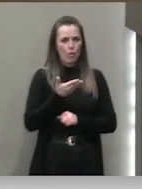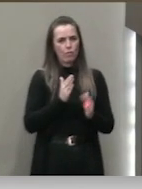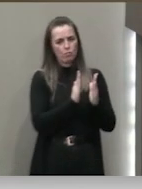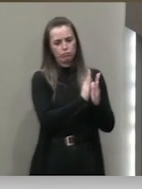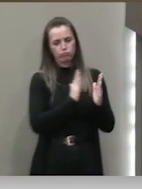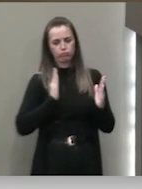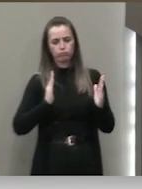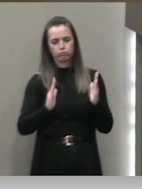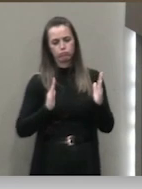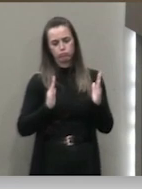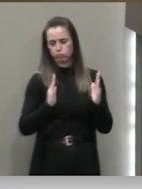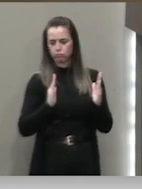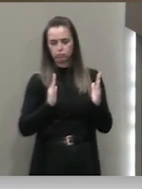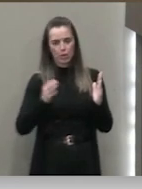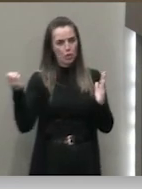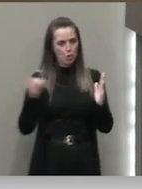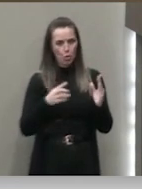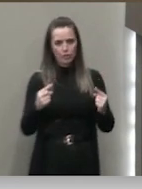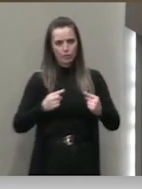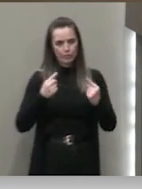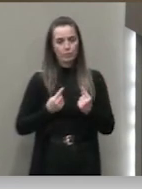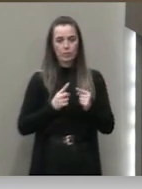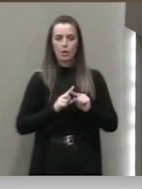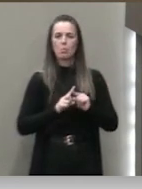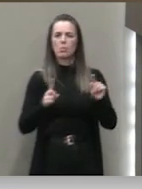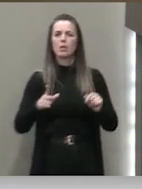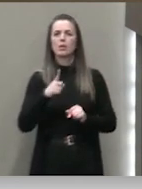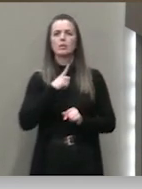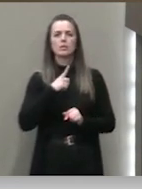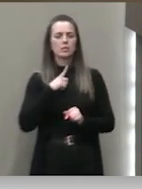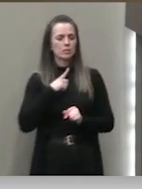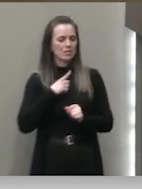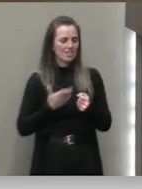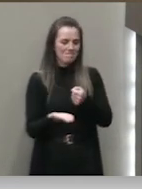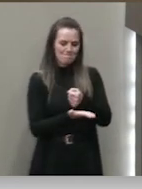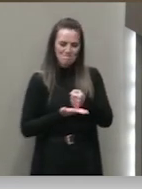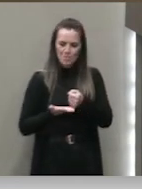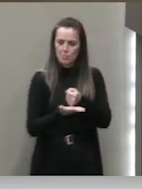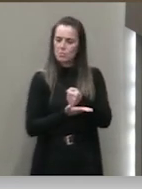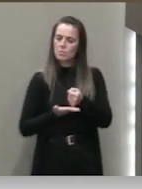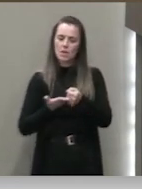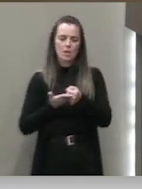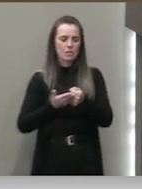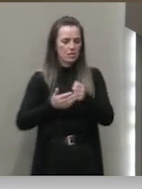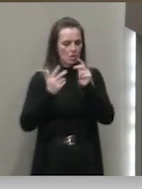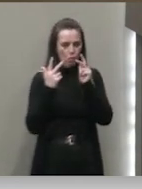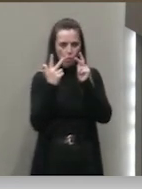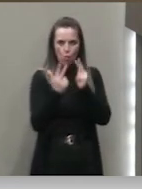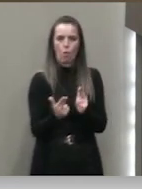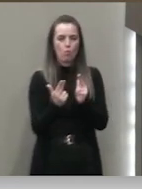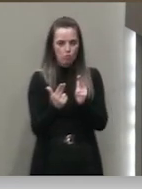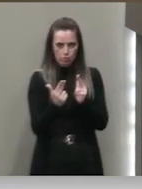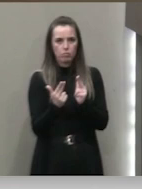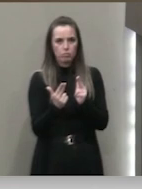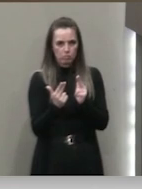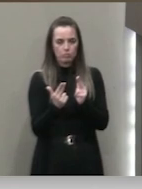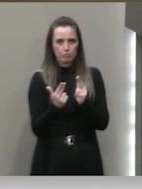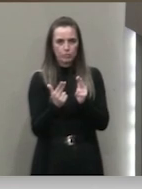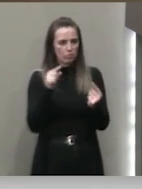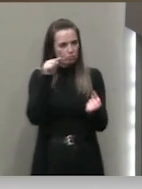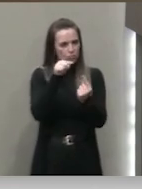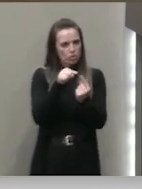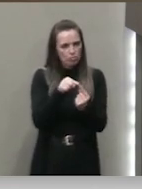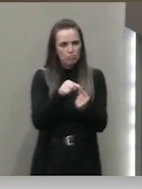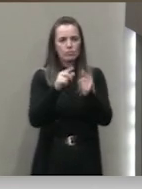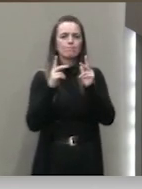desafios, mas com as mesmas convicções e as mesmas determinações.